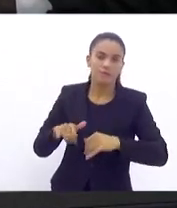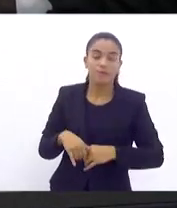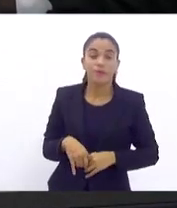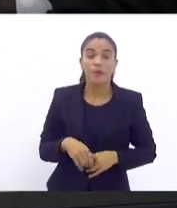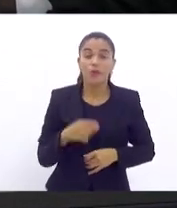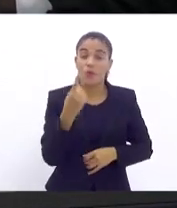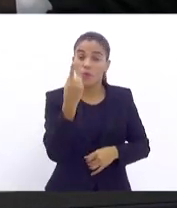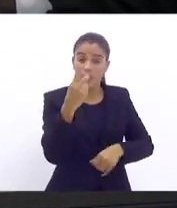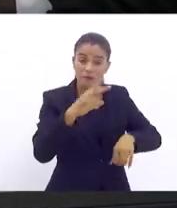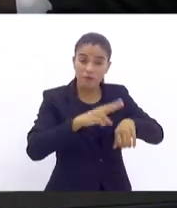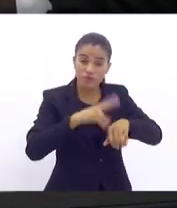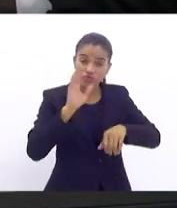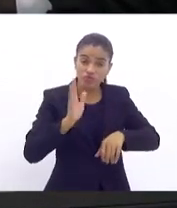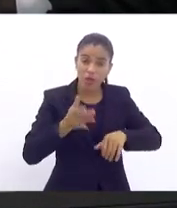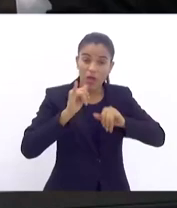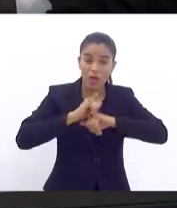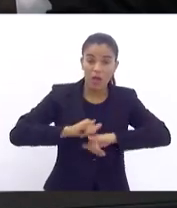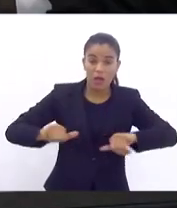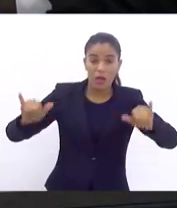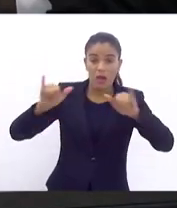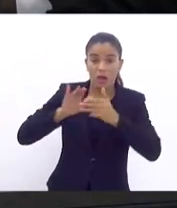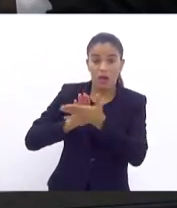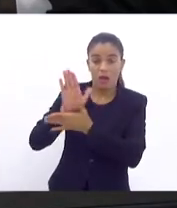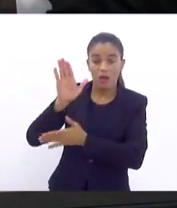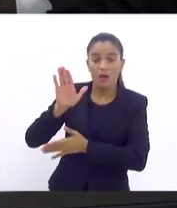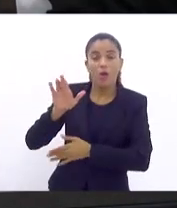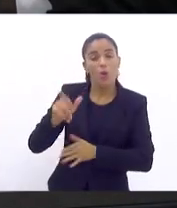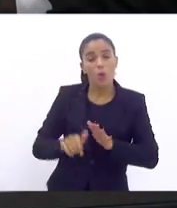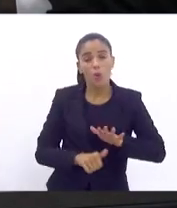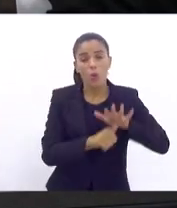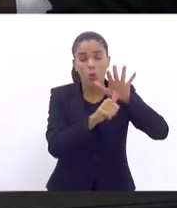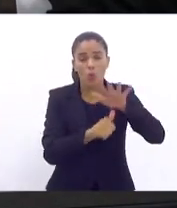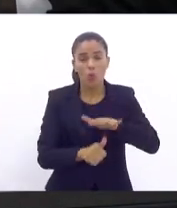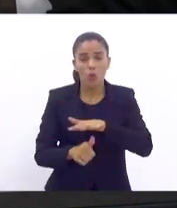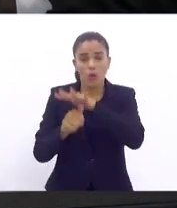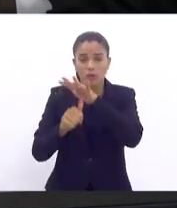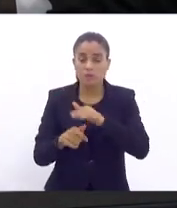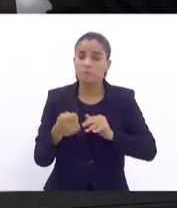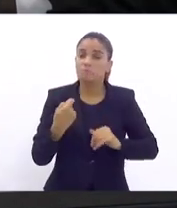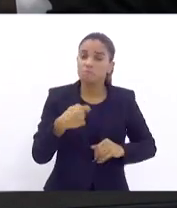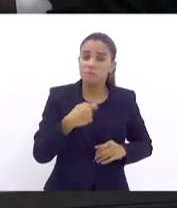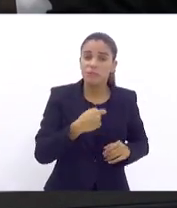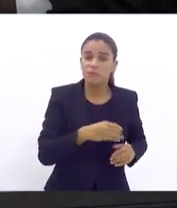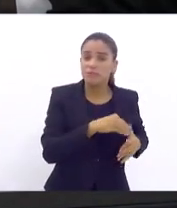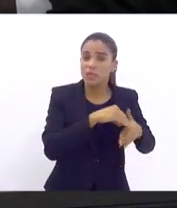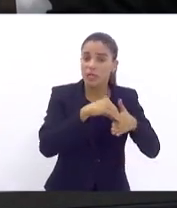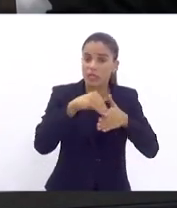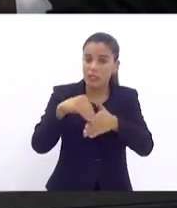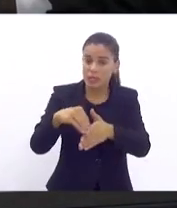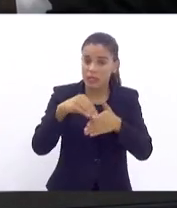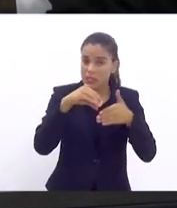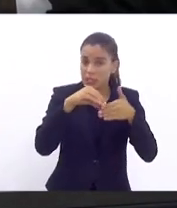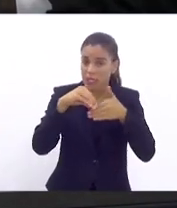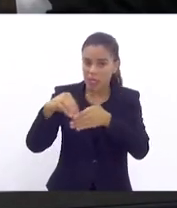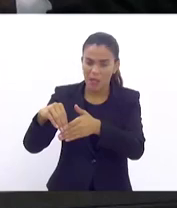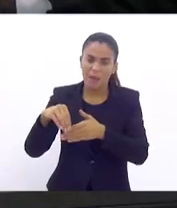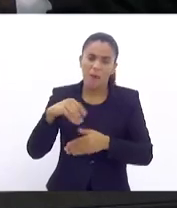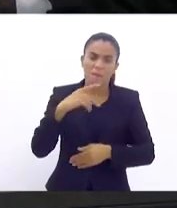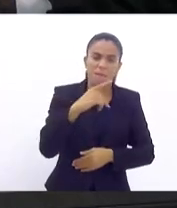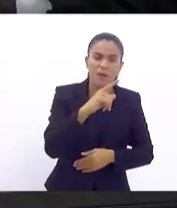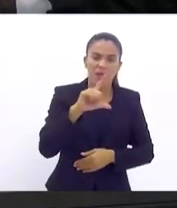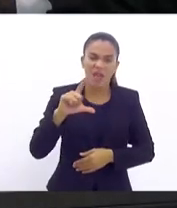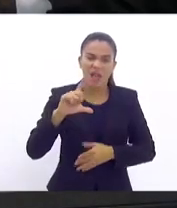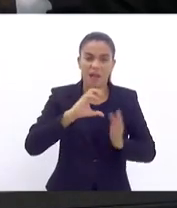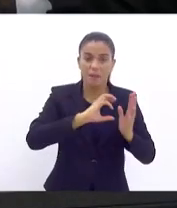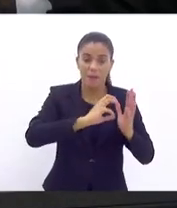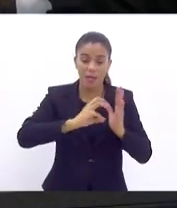uma vez publicado os líderes tem que indicar todos os que eu entrei em contato inclusive PL vários